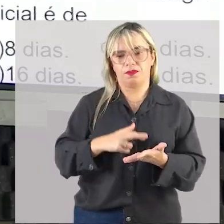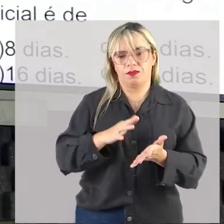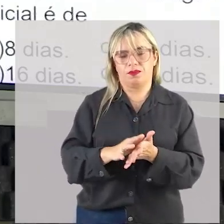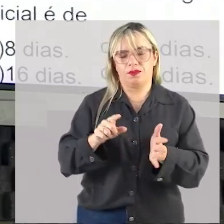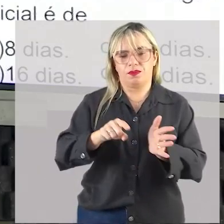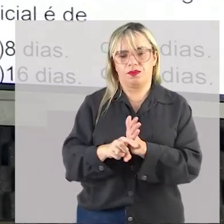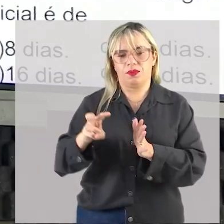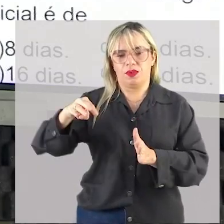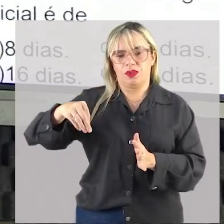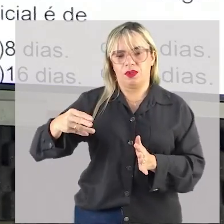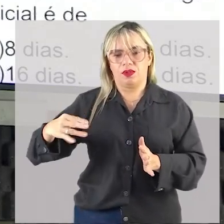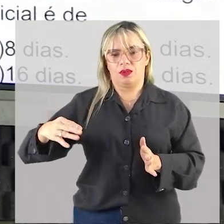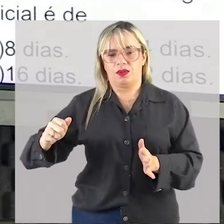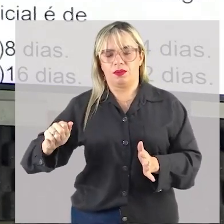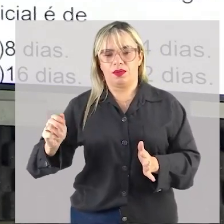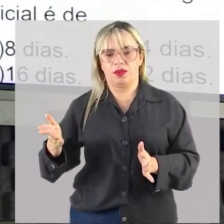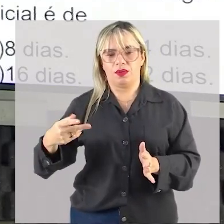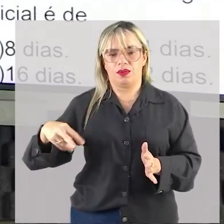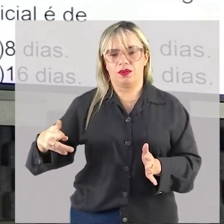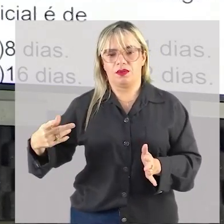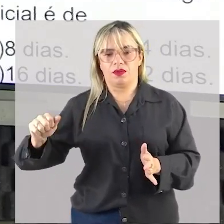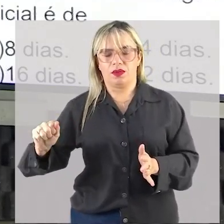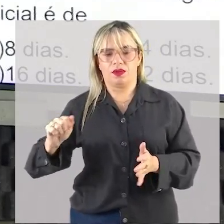de meia-vida.